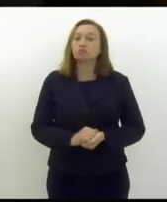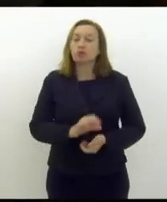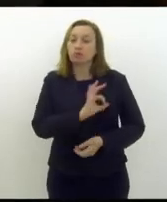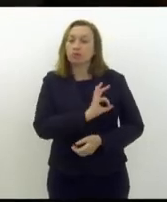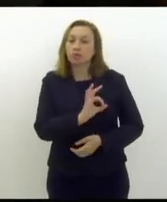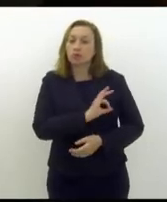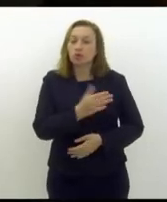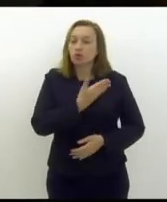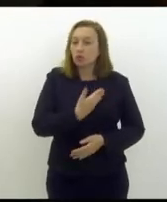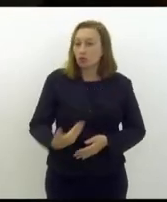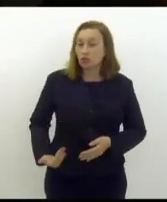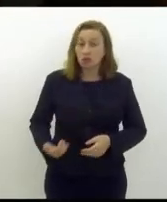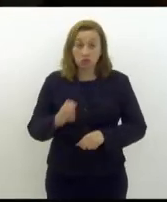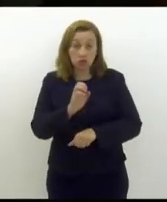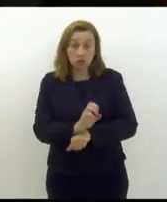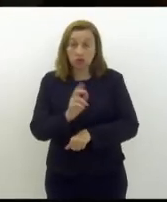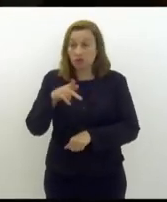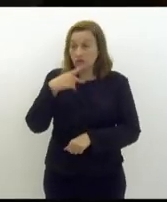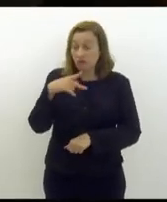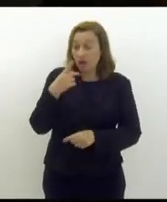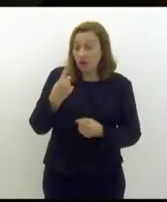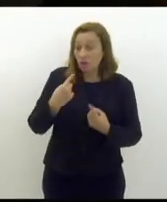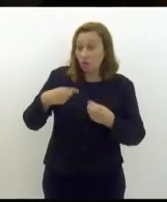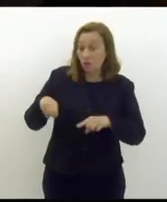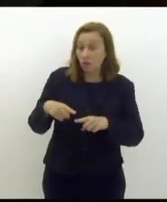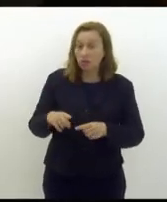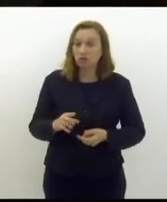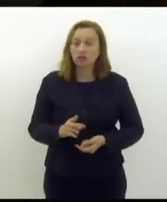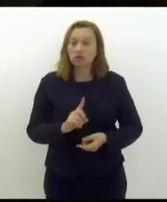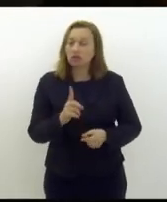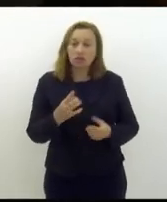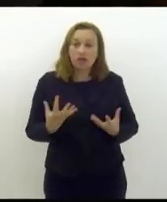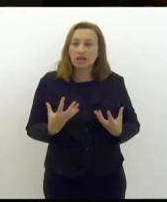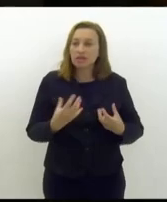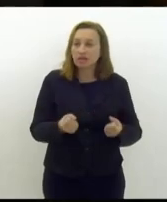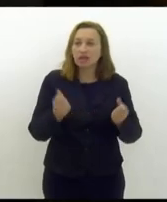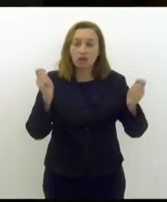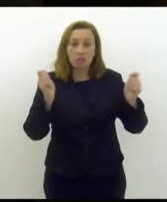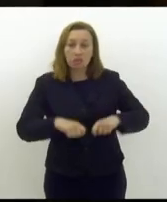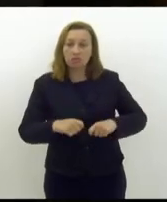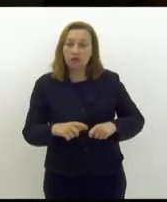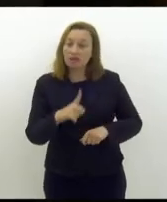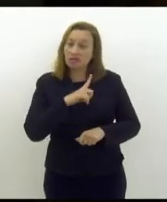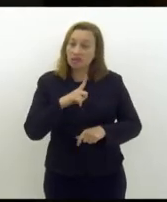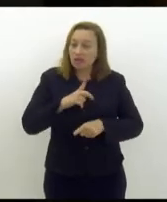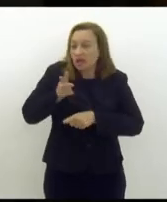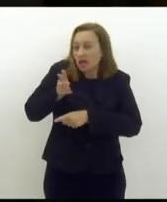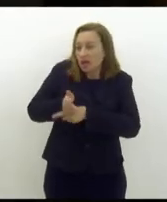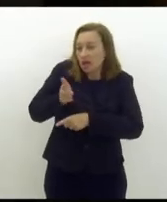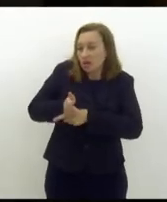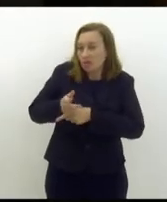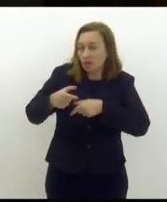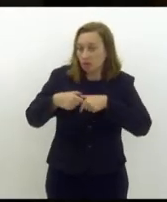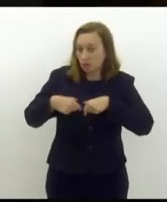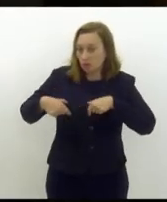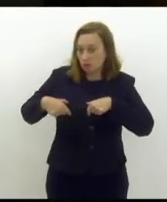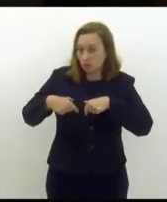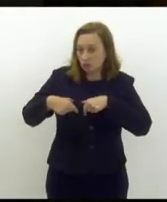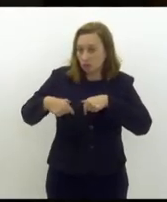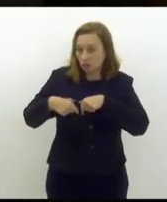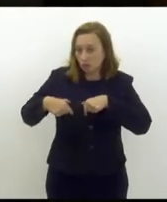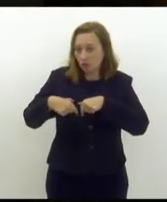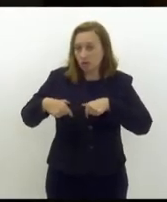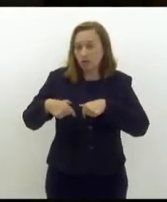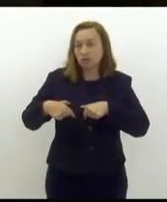de enturmamente tem falado contra Tem jogado contra a possibilidade da gente ter câmeras nos uniformes